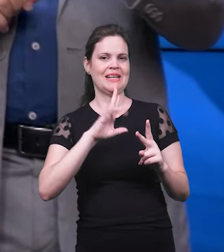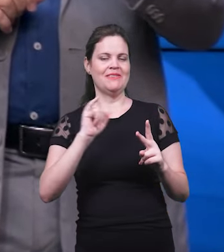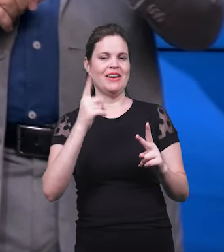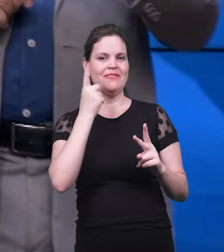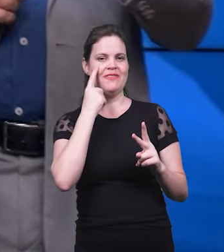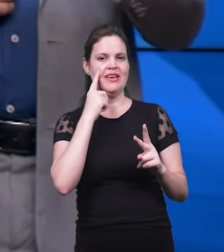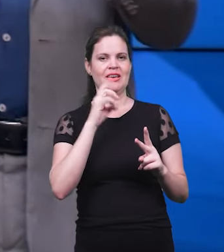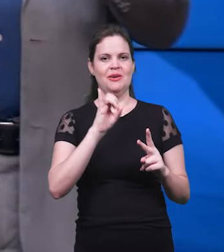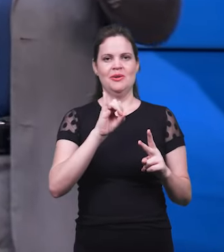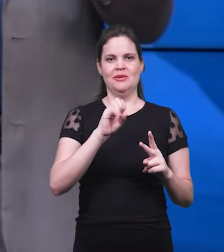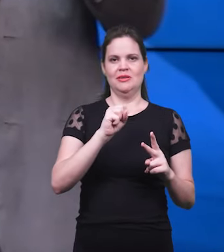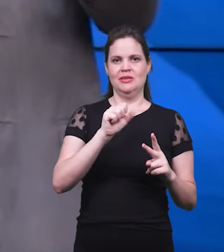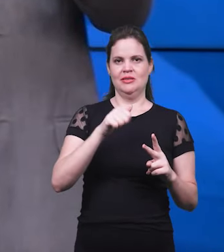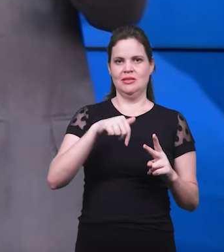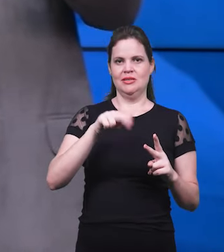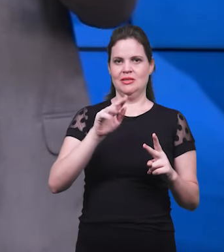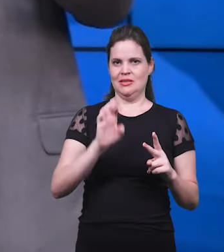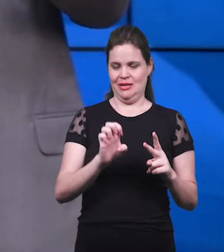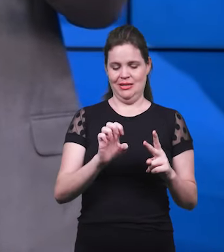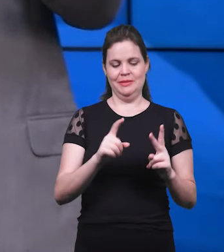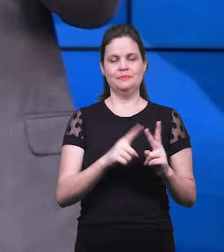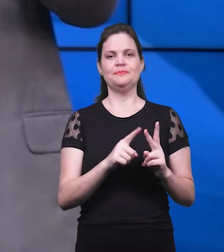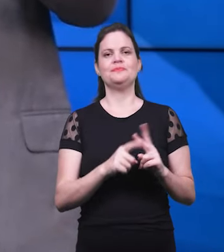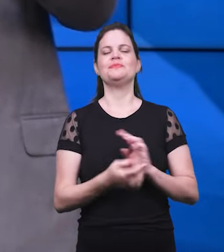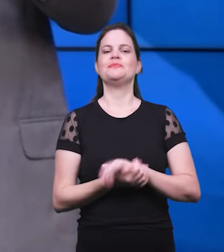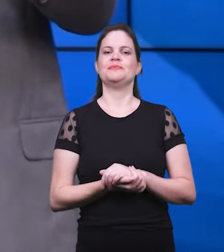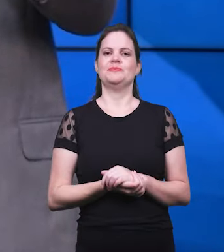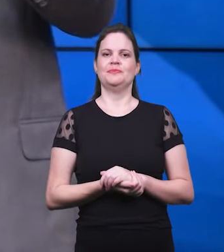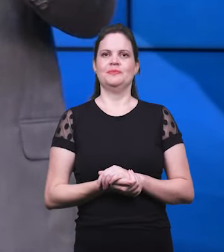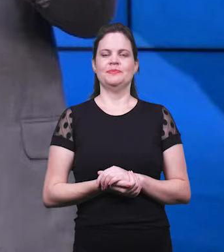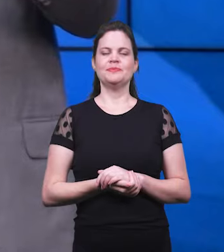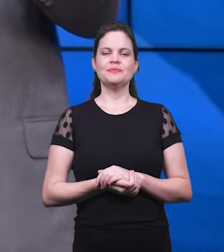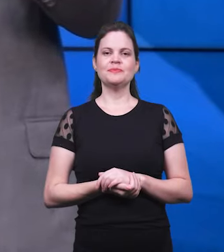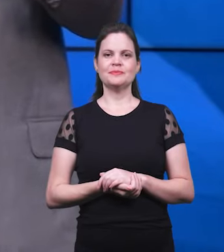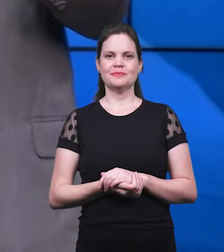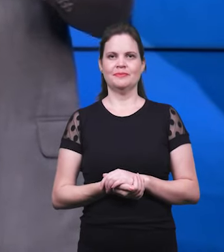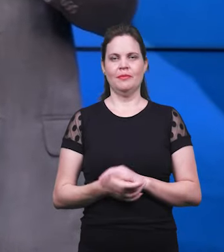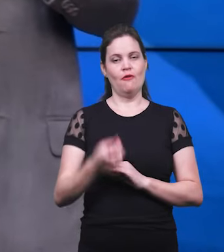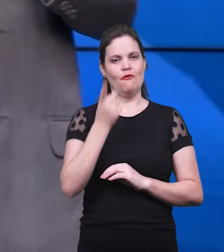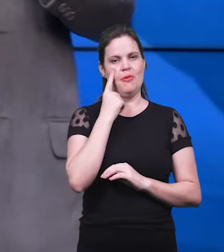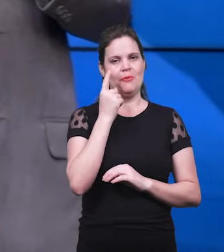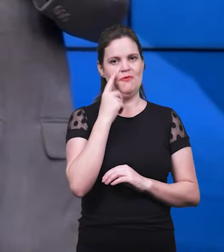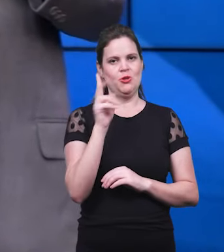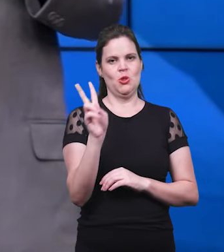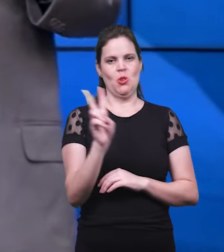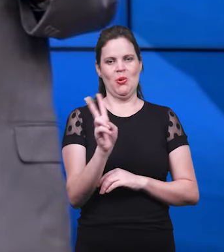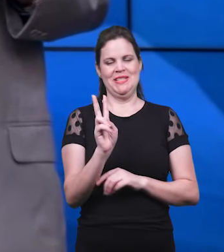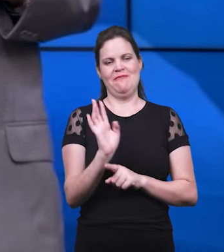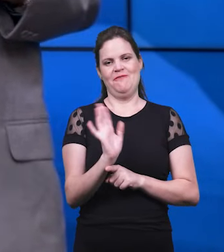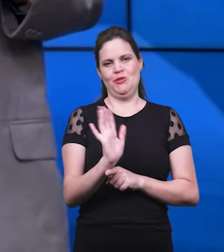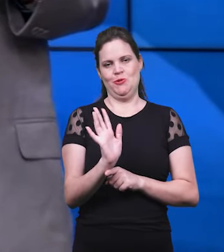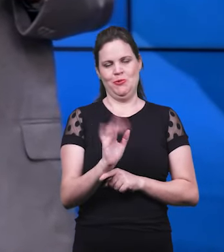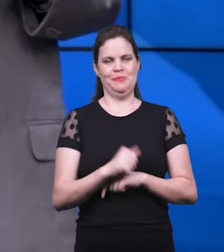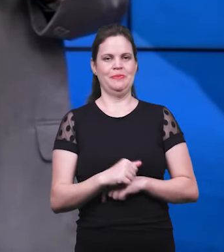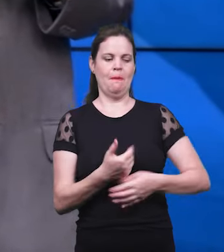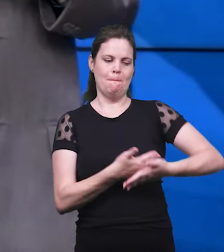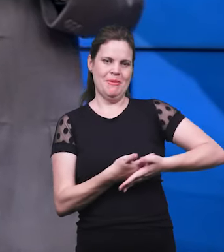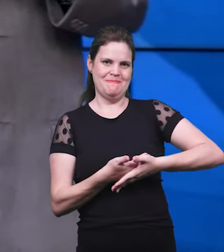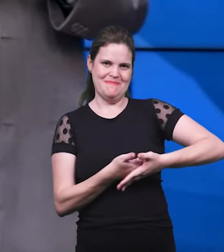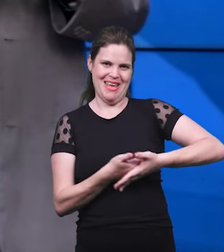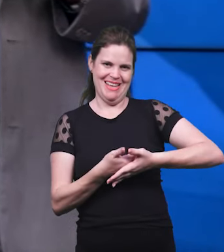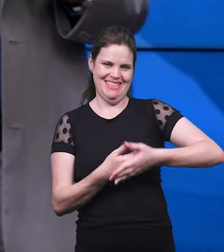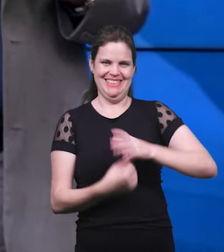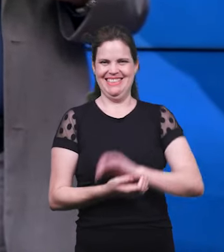Isaac. O Isaac, ele é da nossa igreja lá em Itaúna, no estado de Minas Gerais. Vamos então, os nossos dois bebês, falando agora para